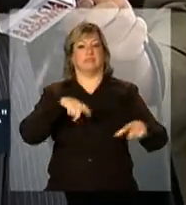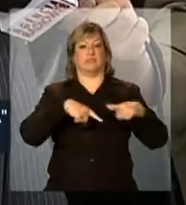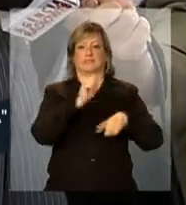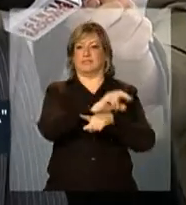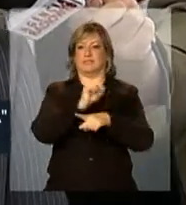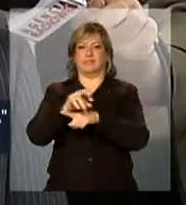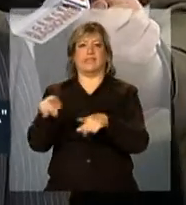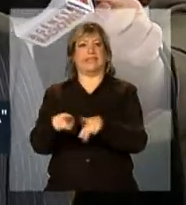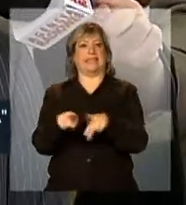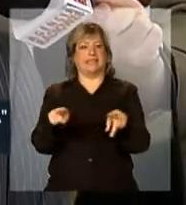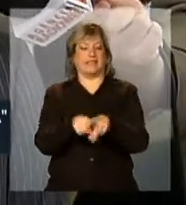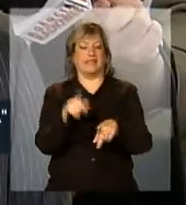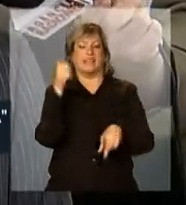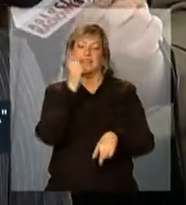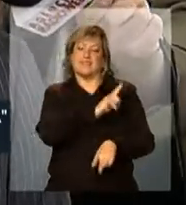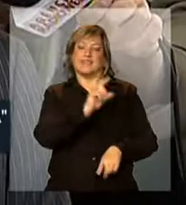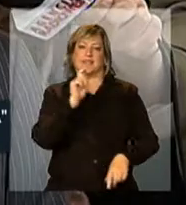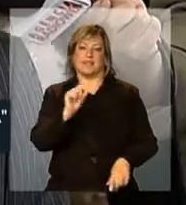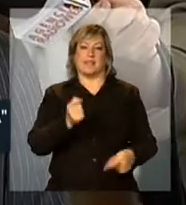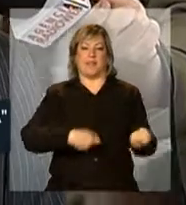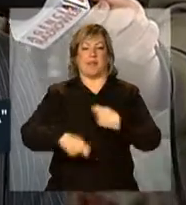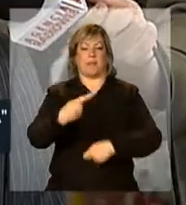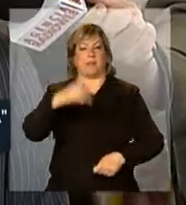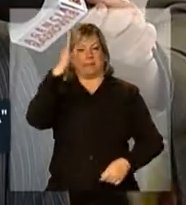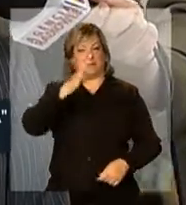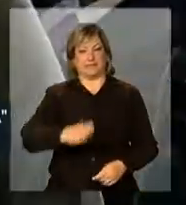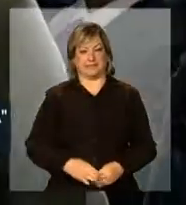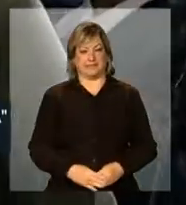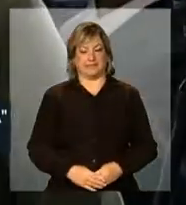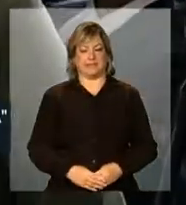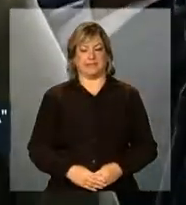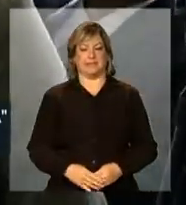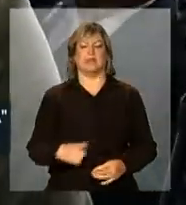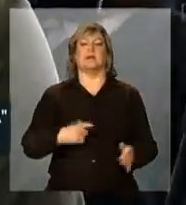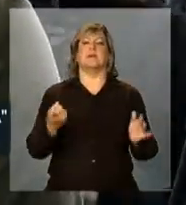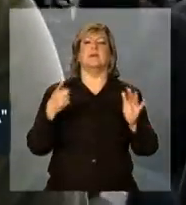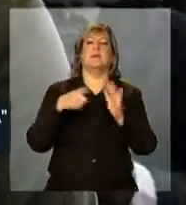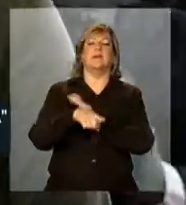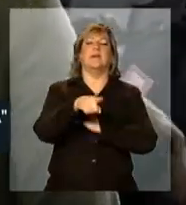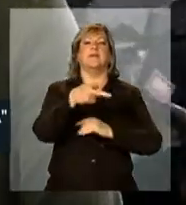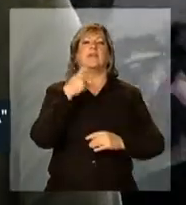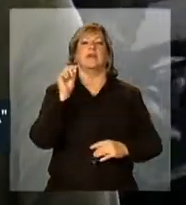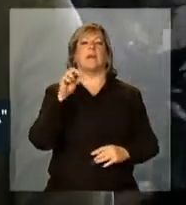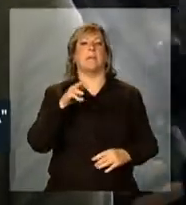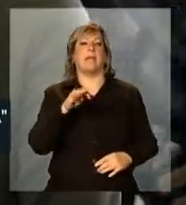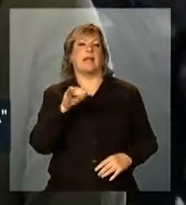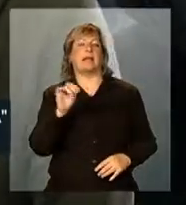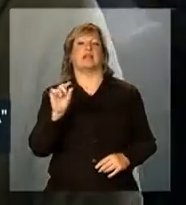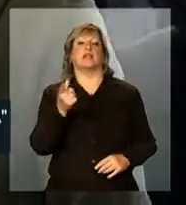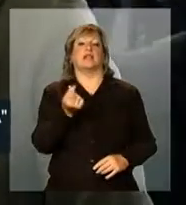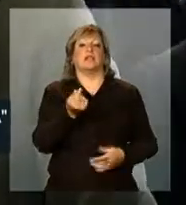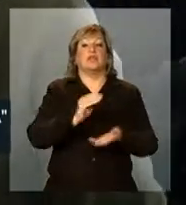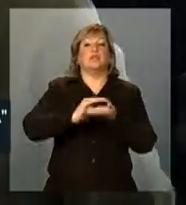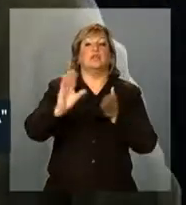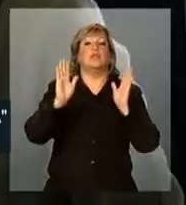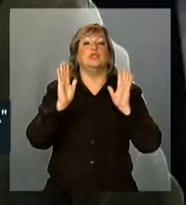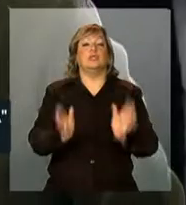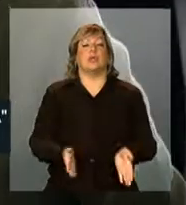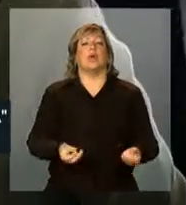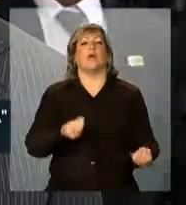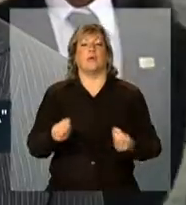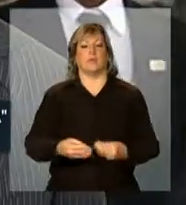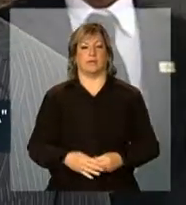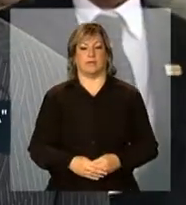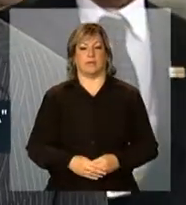empregos e para consolidar a economia brasileira. Queria que o senhor falasse das metas e dos recursos que já foram